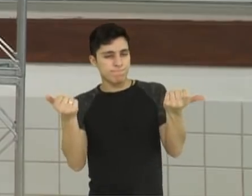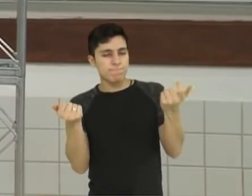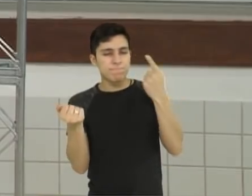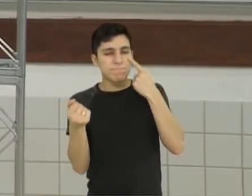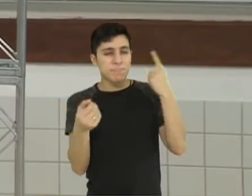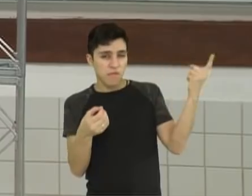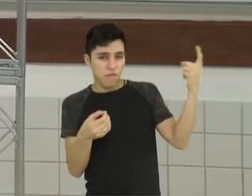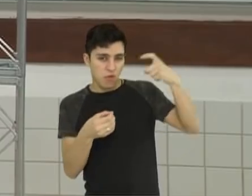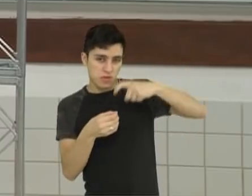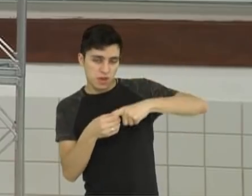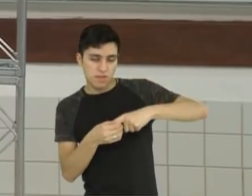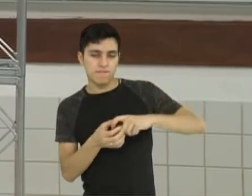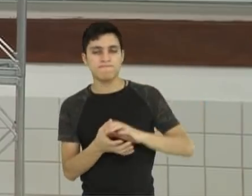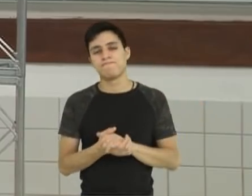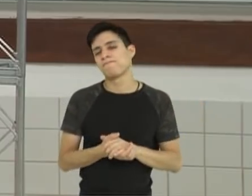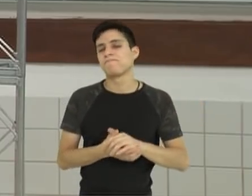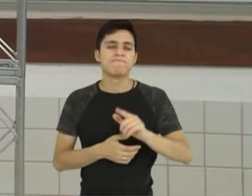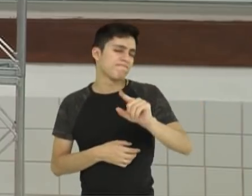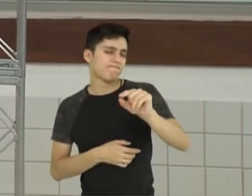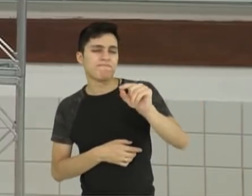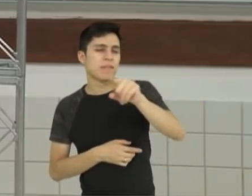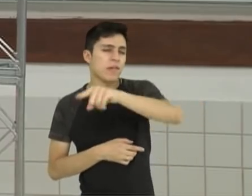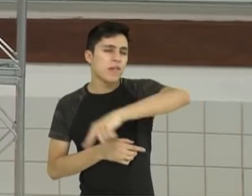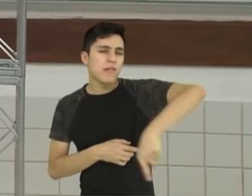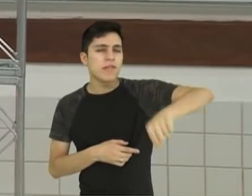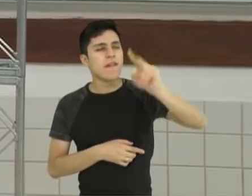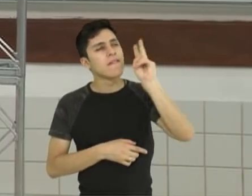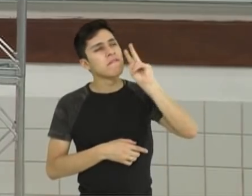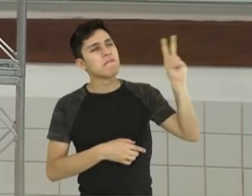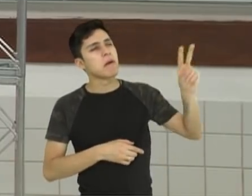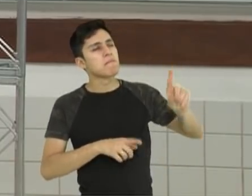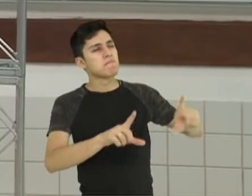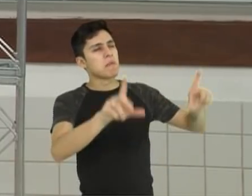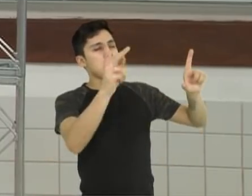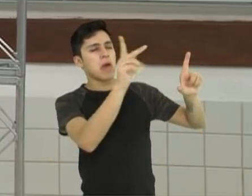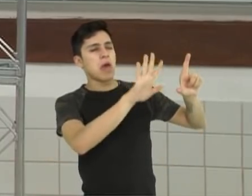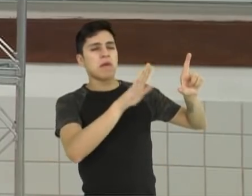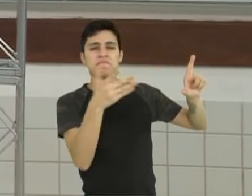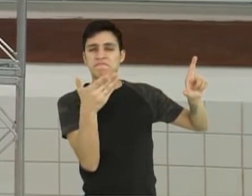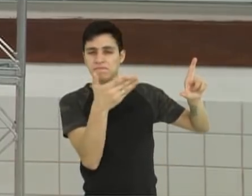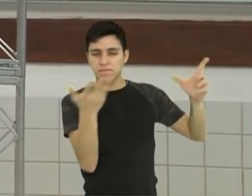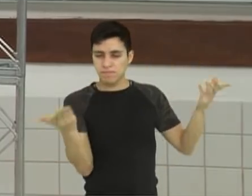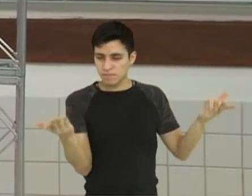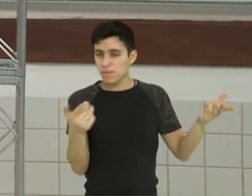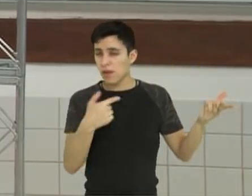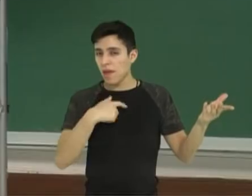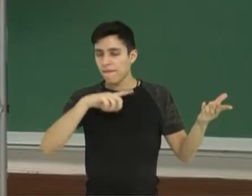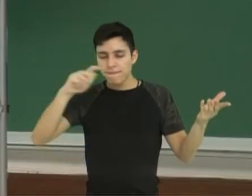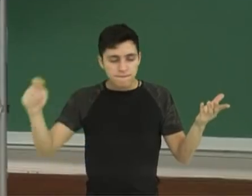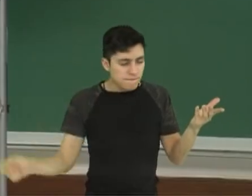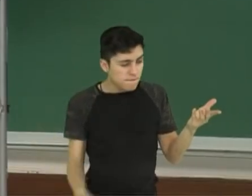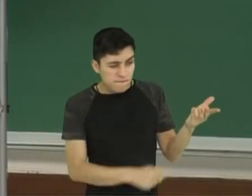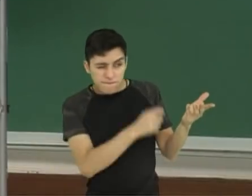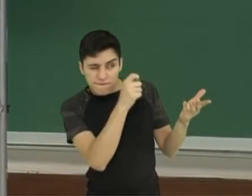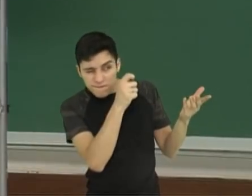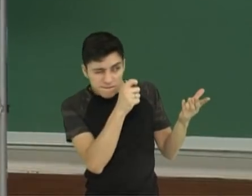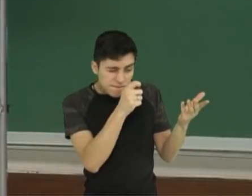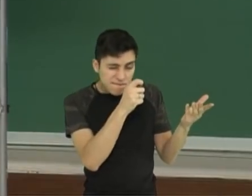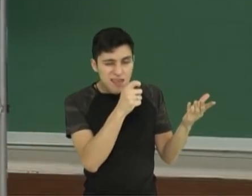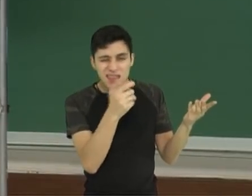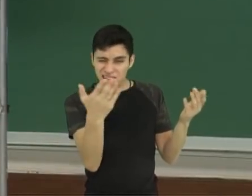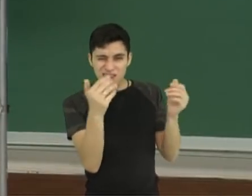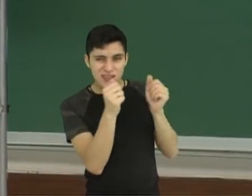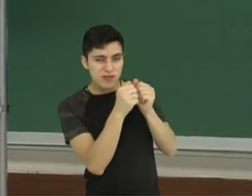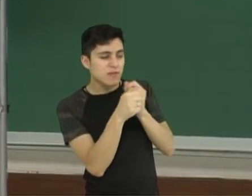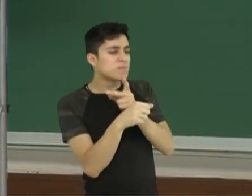Voltamos. E aí? O que você consegue ver nessa imagem? Eu trouxe, minha super lupa para procurar junto com vocês. Então,